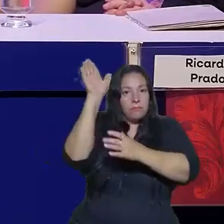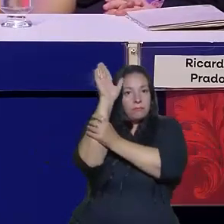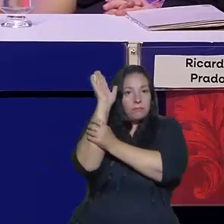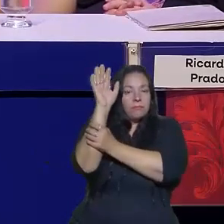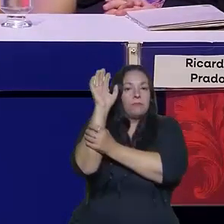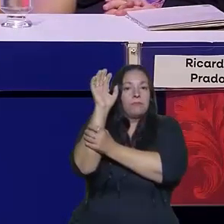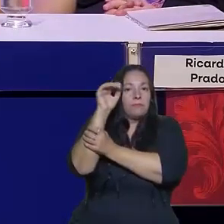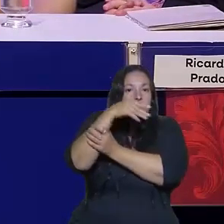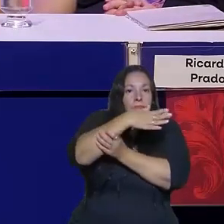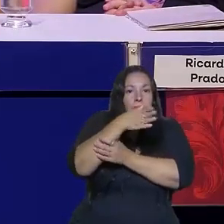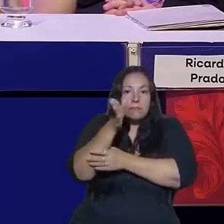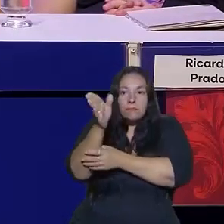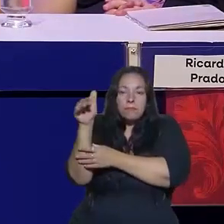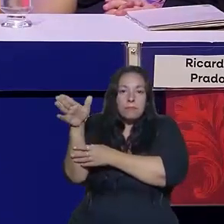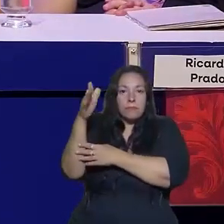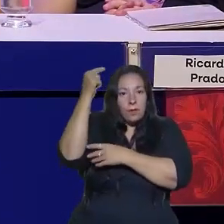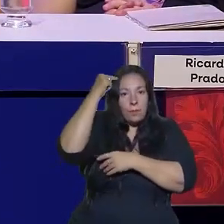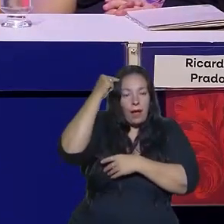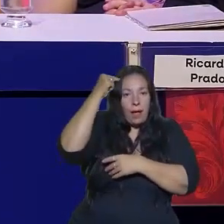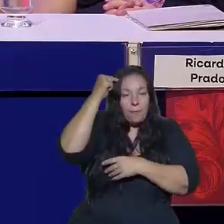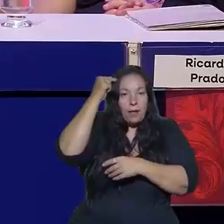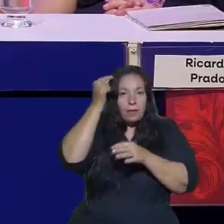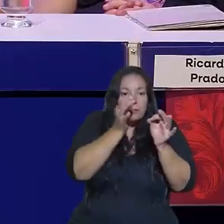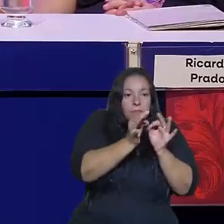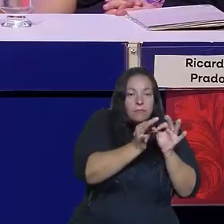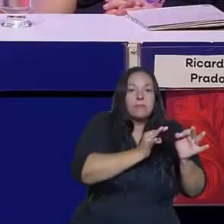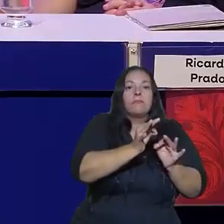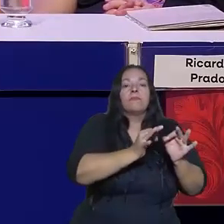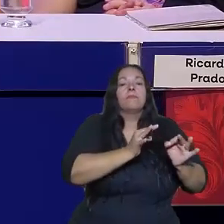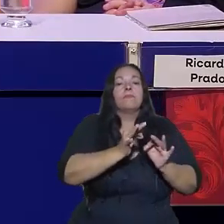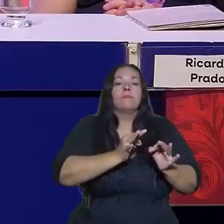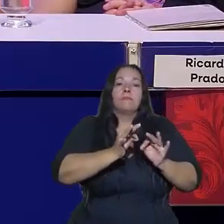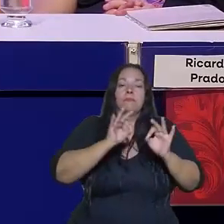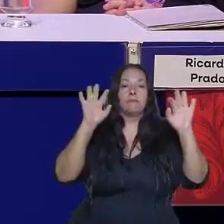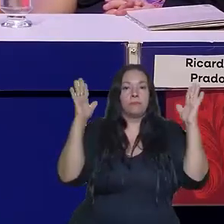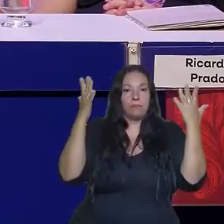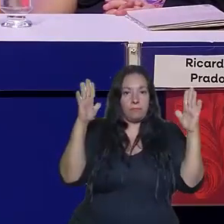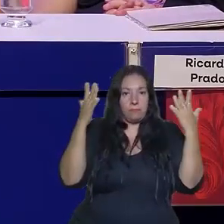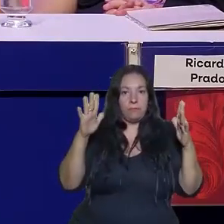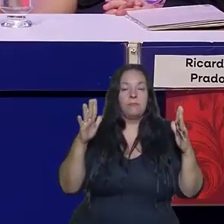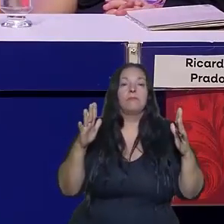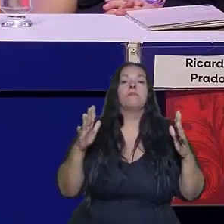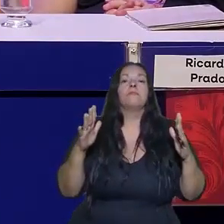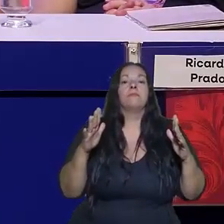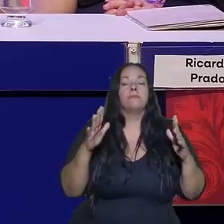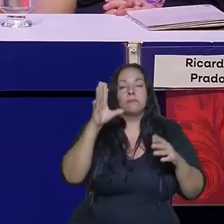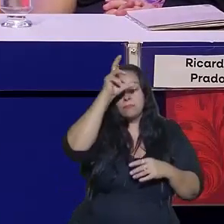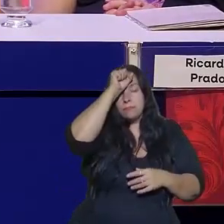em várias direções, tem uma cabeça que coordena esses braços. Essa foi uma lição aprendida com a